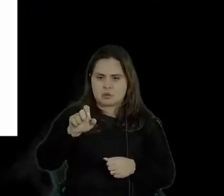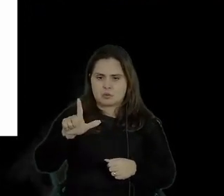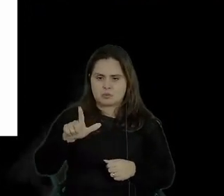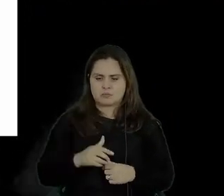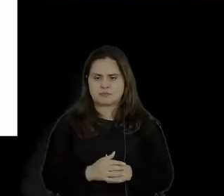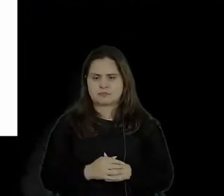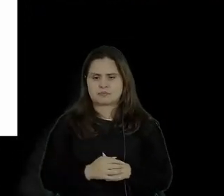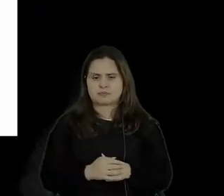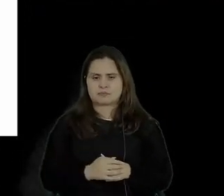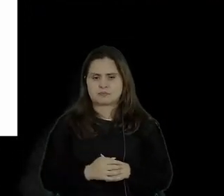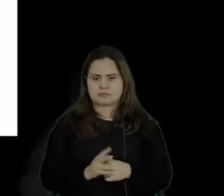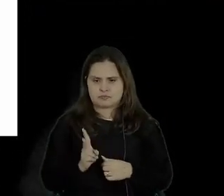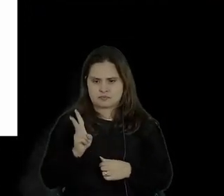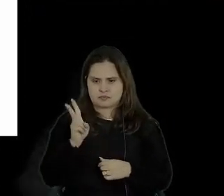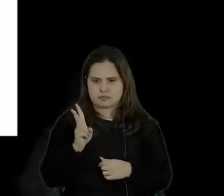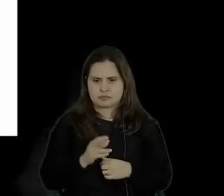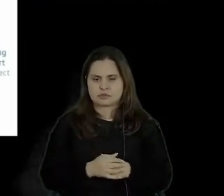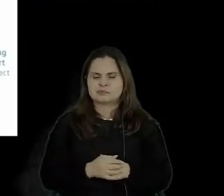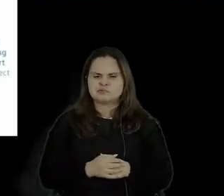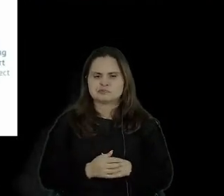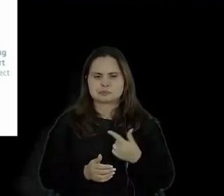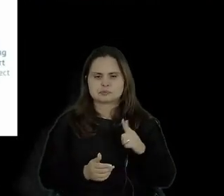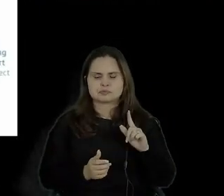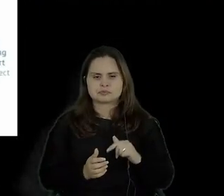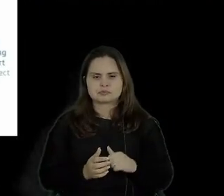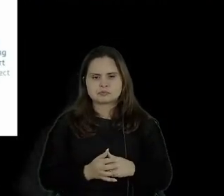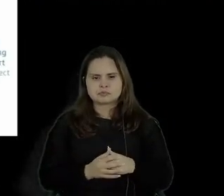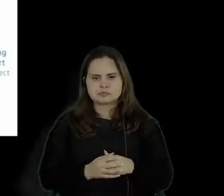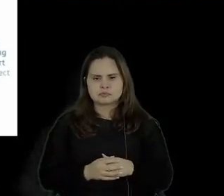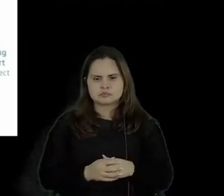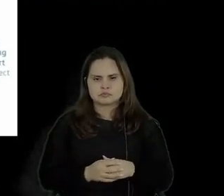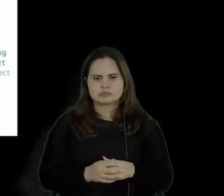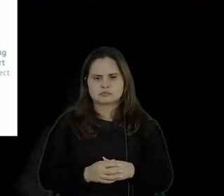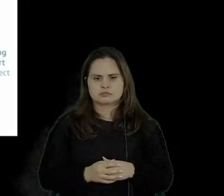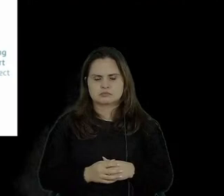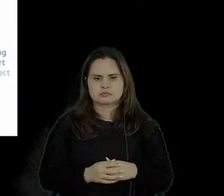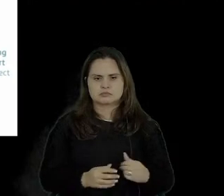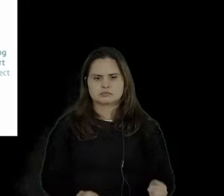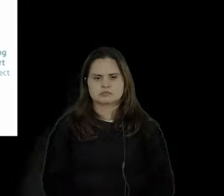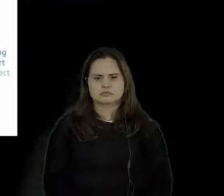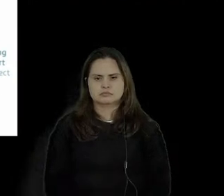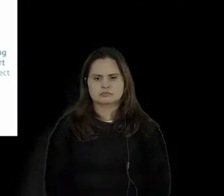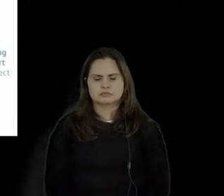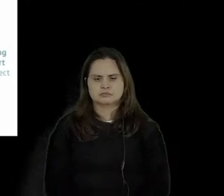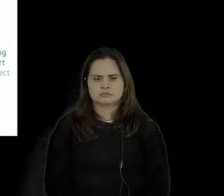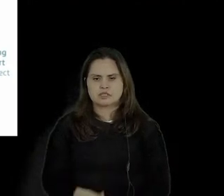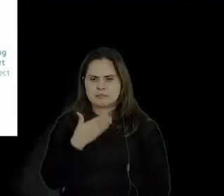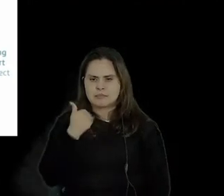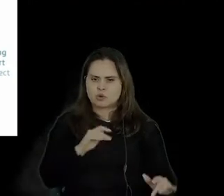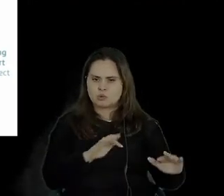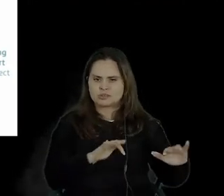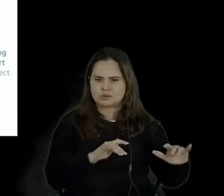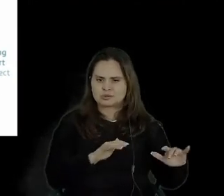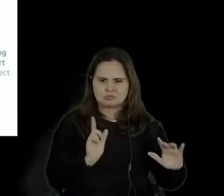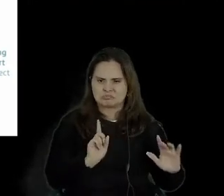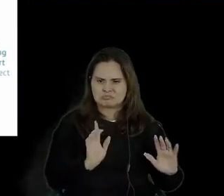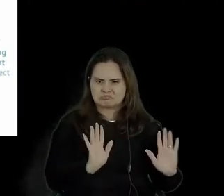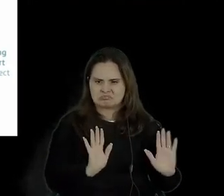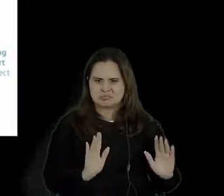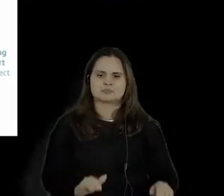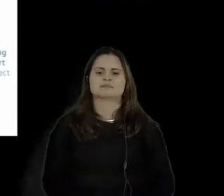Vamos lá. Próximo. Não é melhor, às vezes, colocar o computador aqui, aí eu consigo. Né?